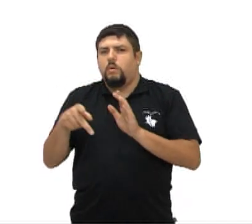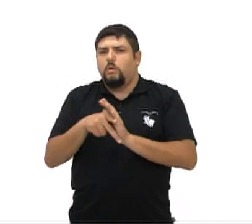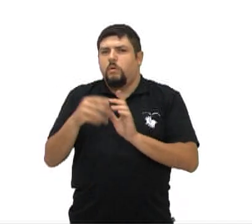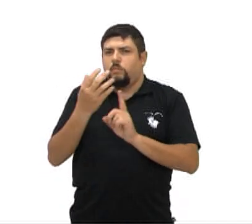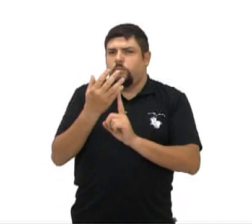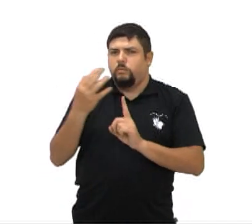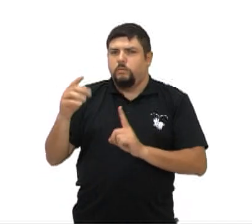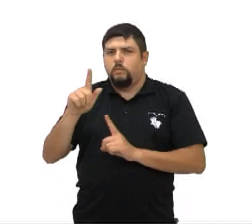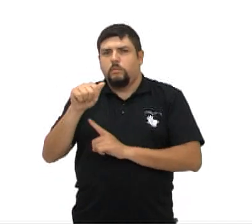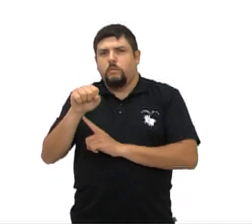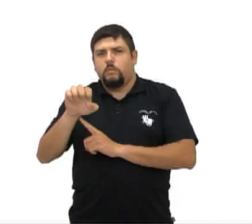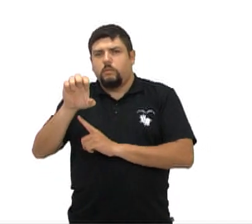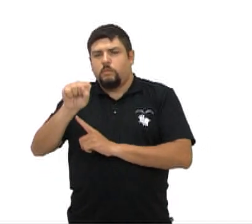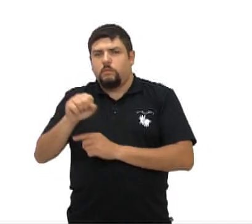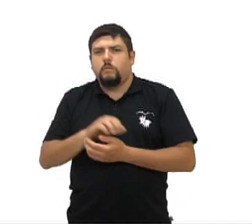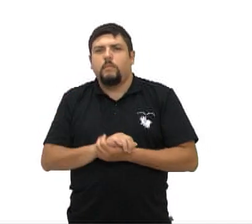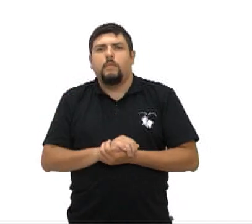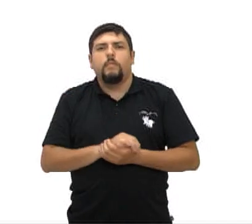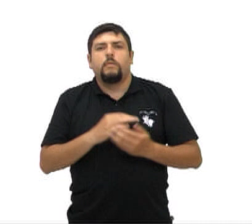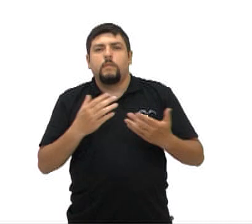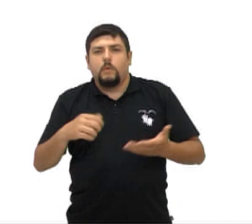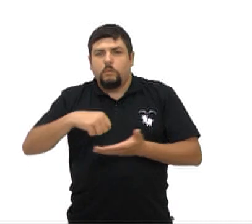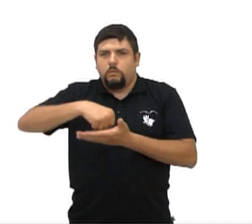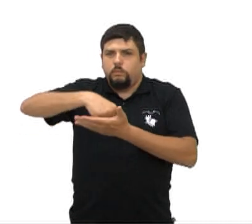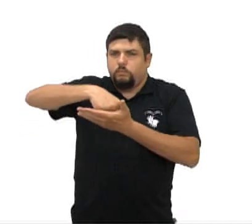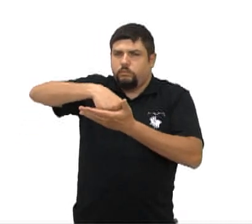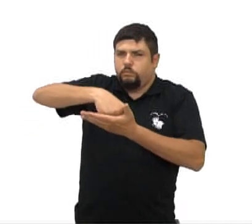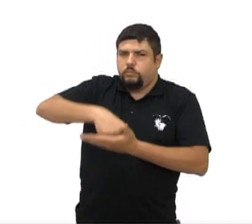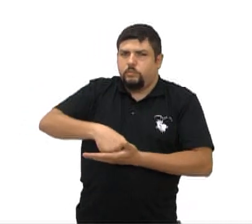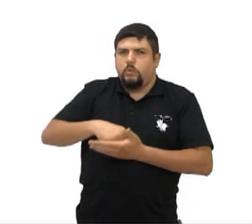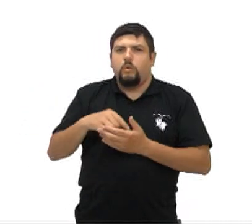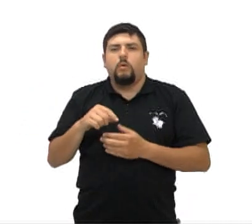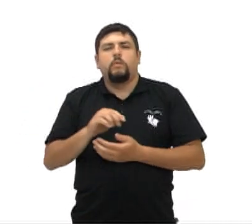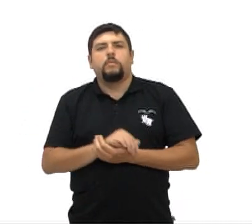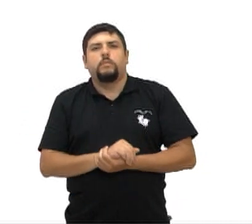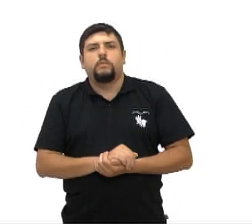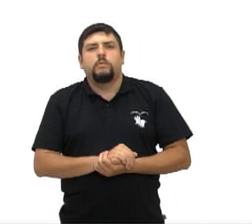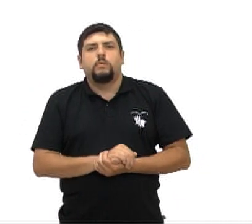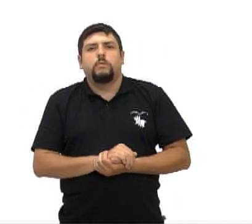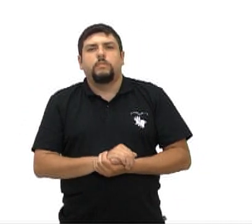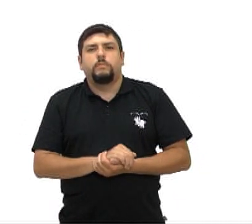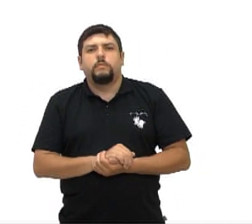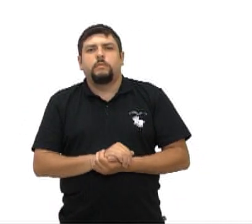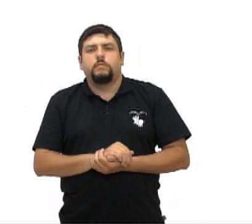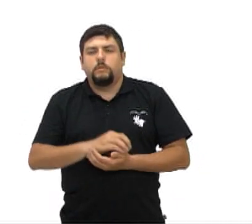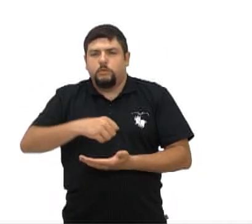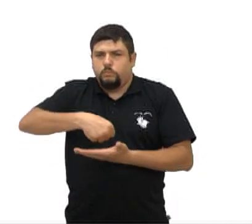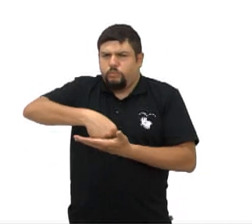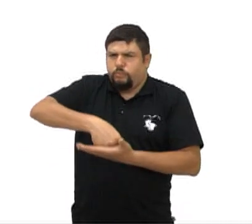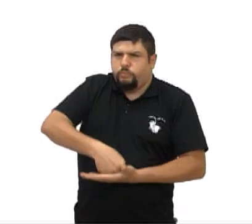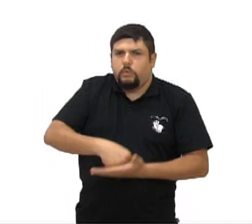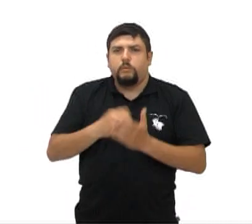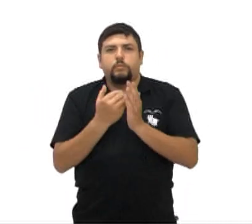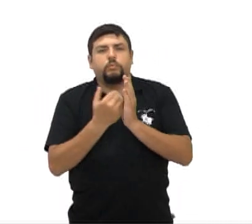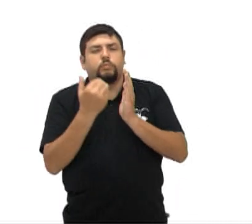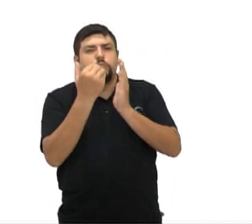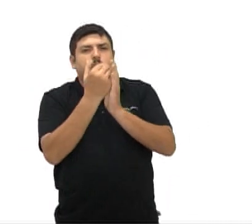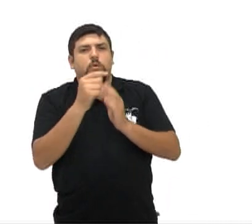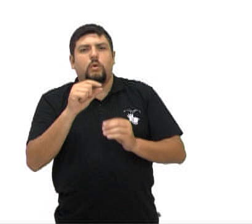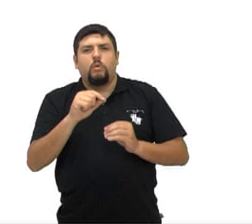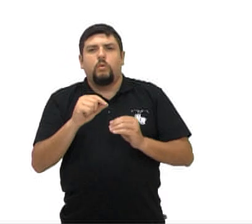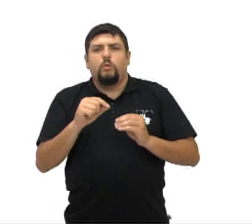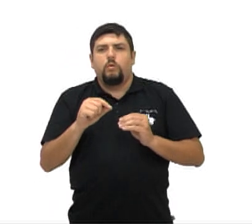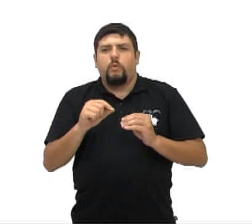Estamos falando de pressão, vai só em função de substâncias gasosas. Aumento da pressão favorece o sentido